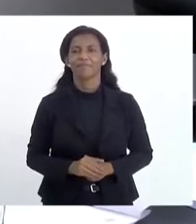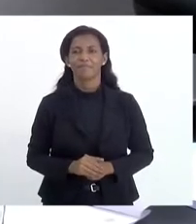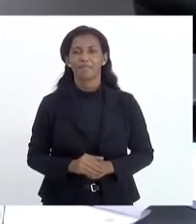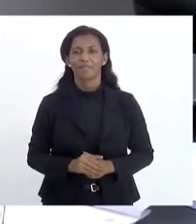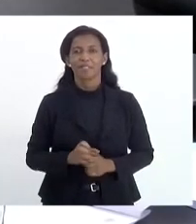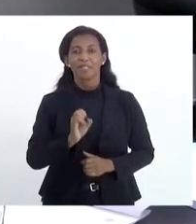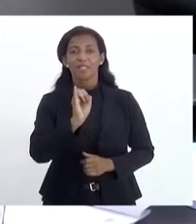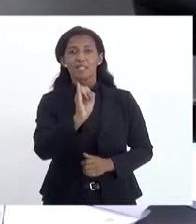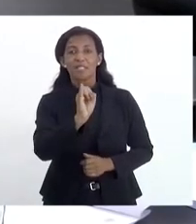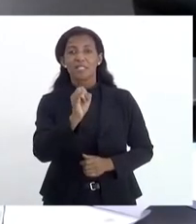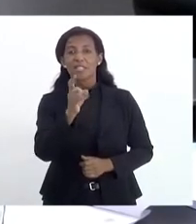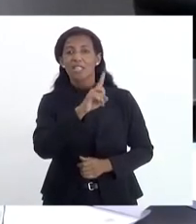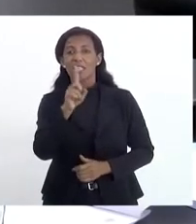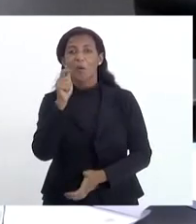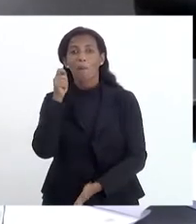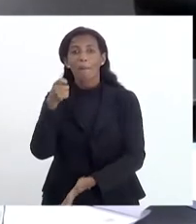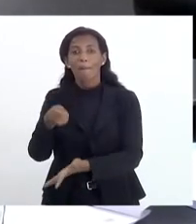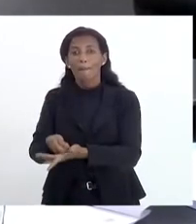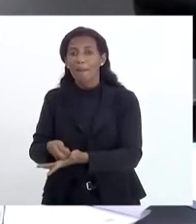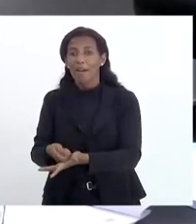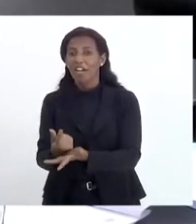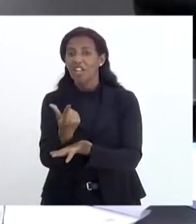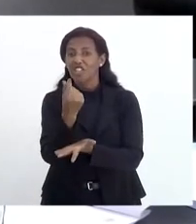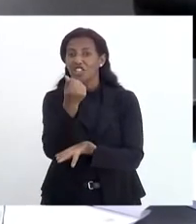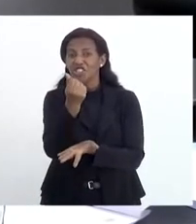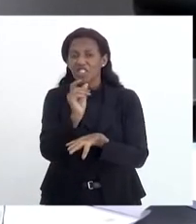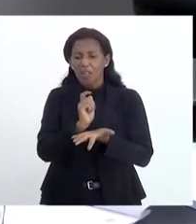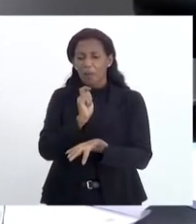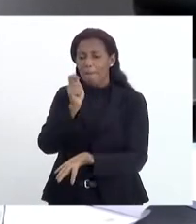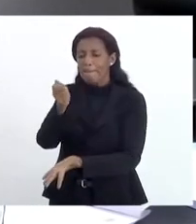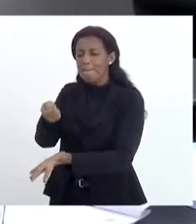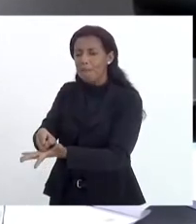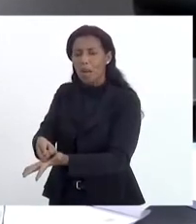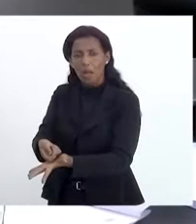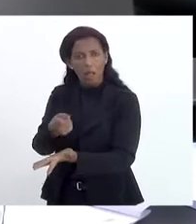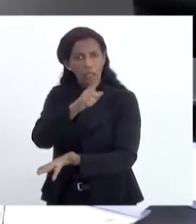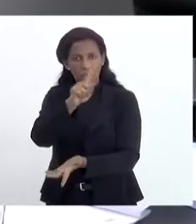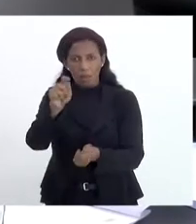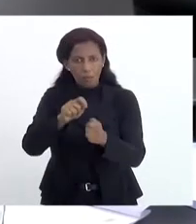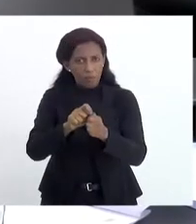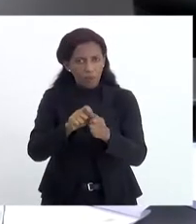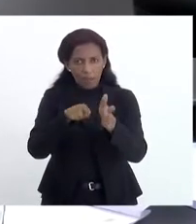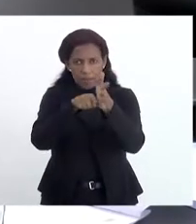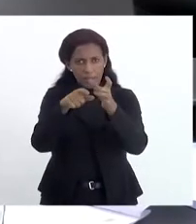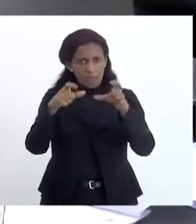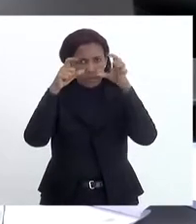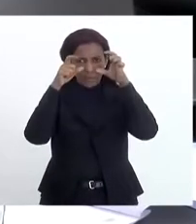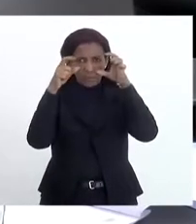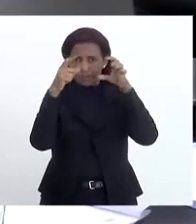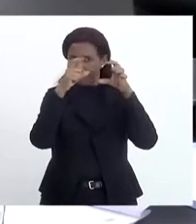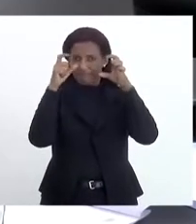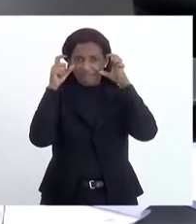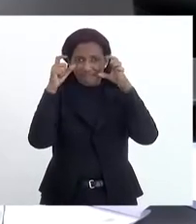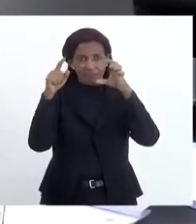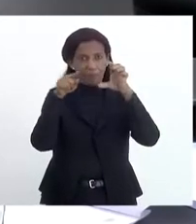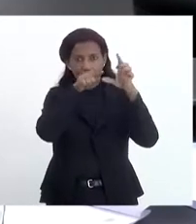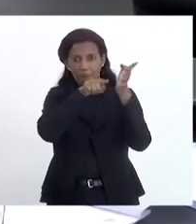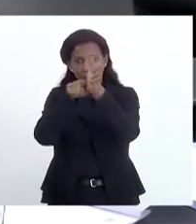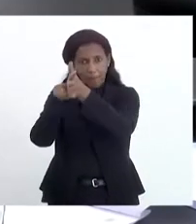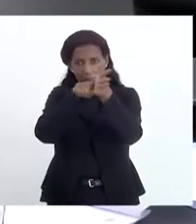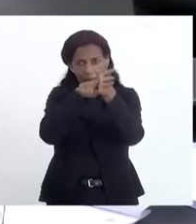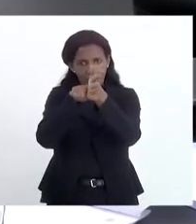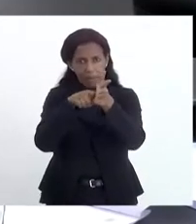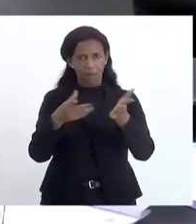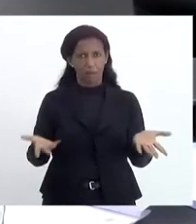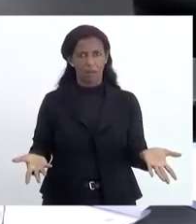se você não pagar em dinheiro, em espécie, você não faz o exame. Ora, isso